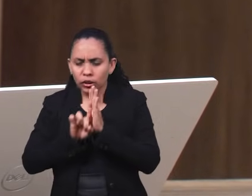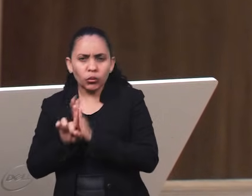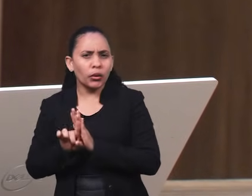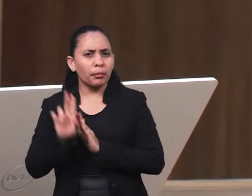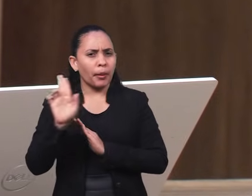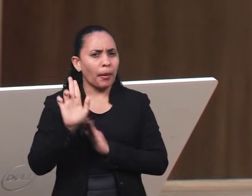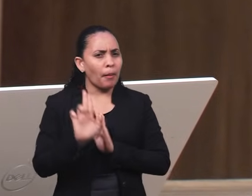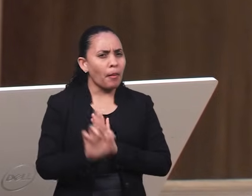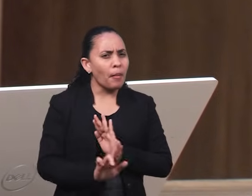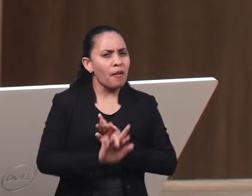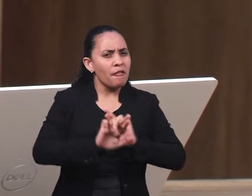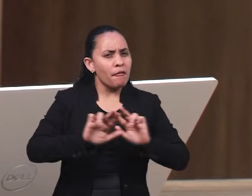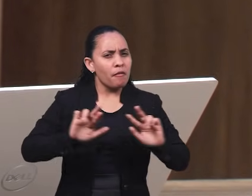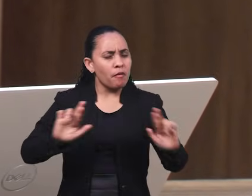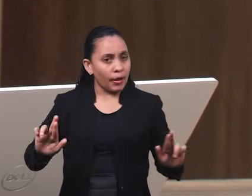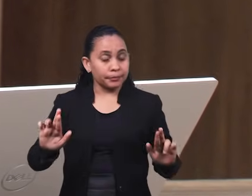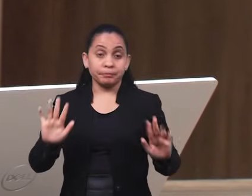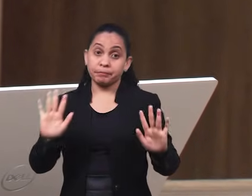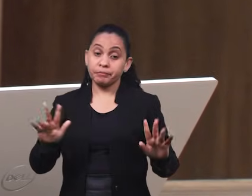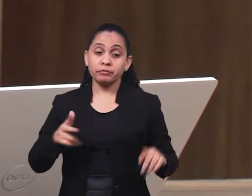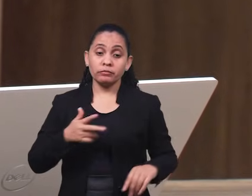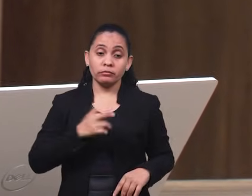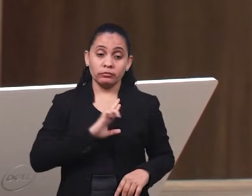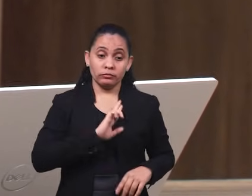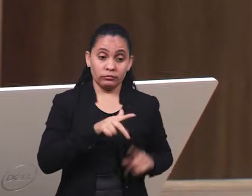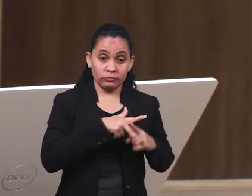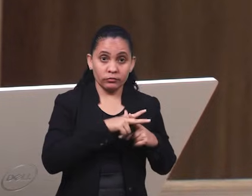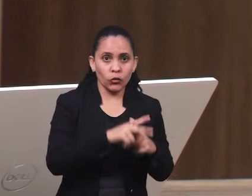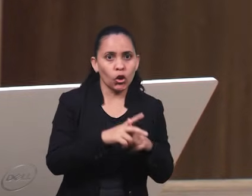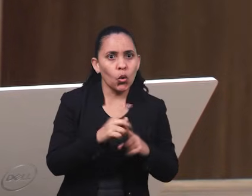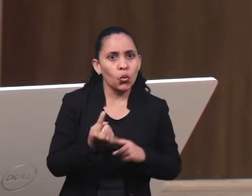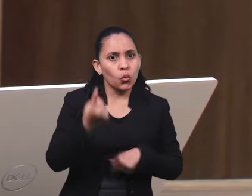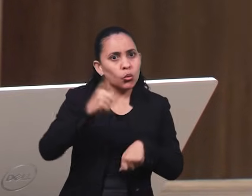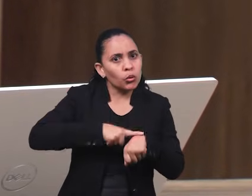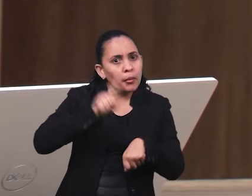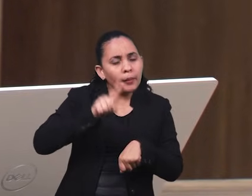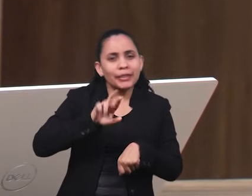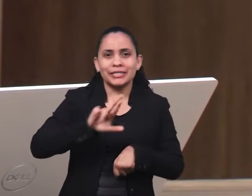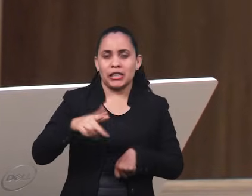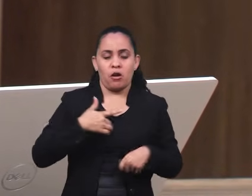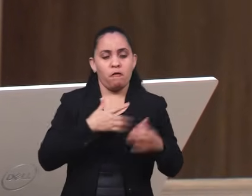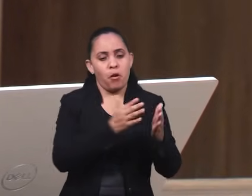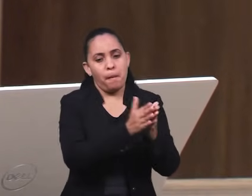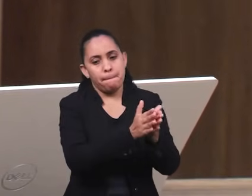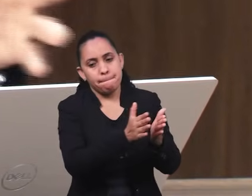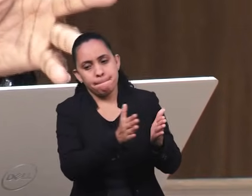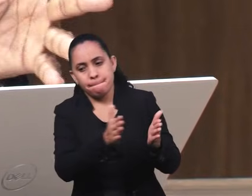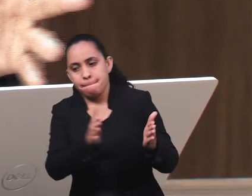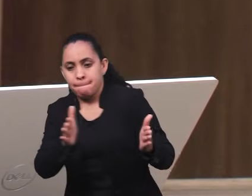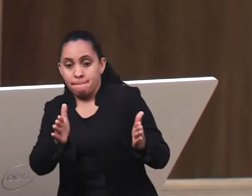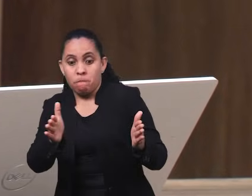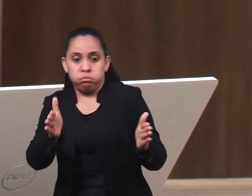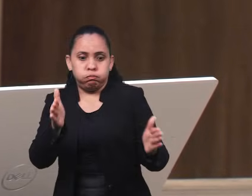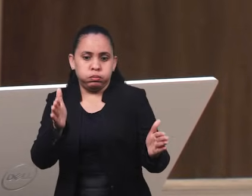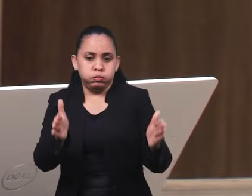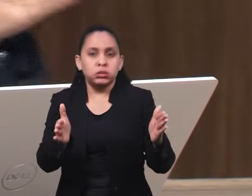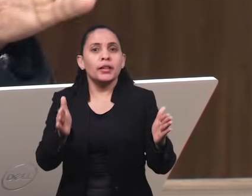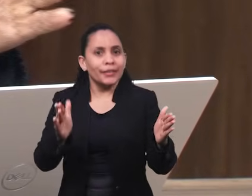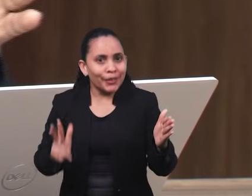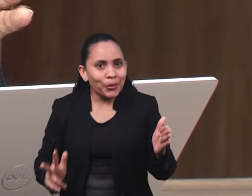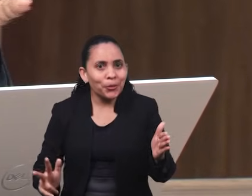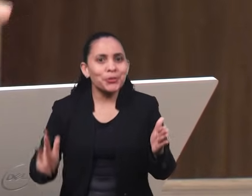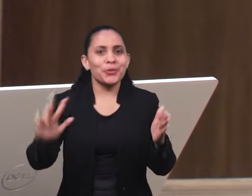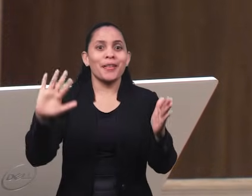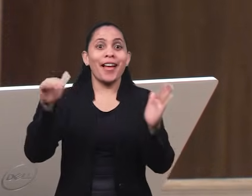seguinte, na verdade a reforma não foi um momento só na história da humanidade, foi um momento prolongado, processo, né? Um processo que